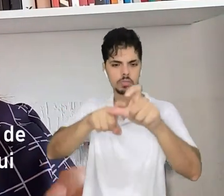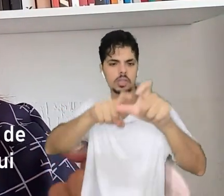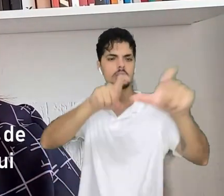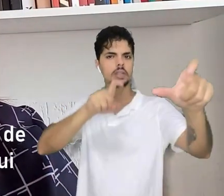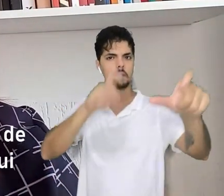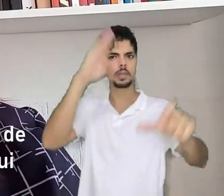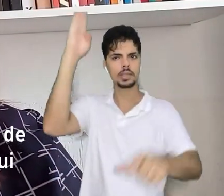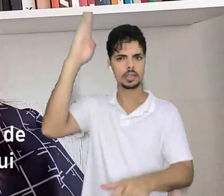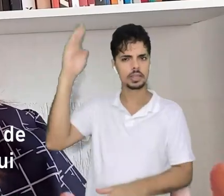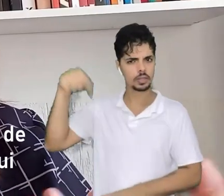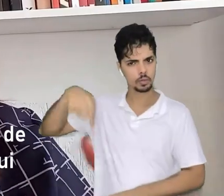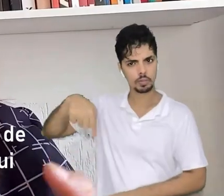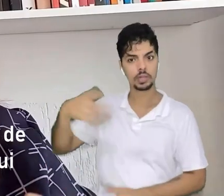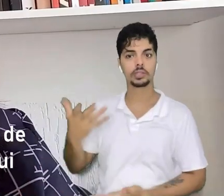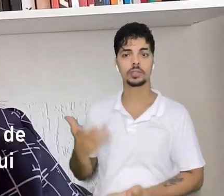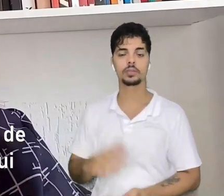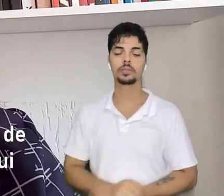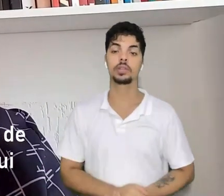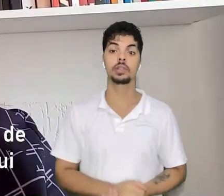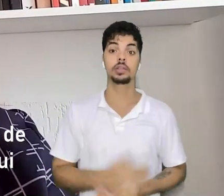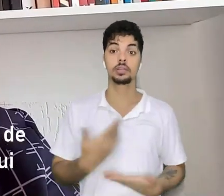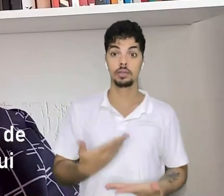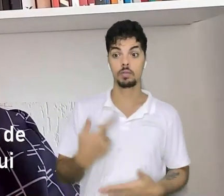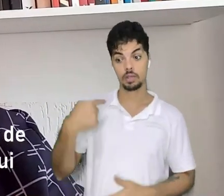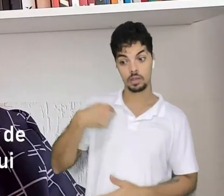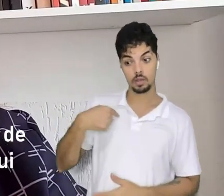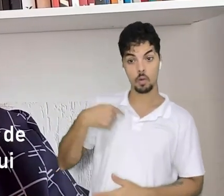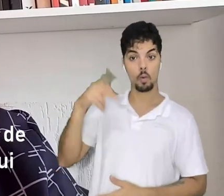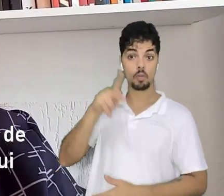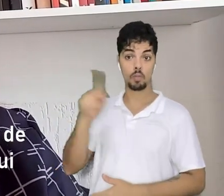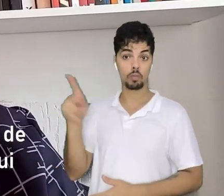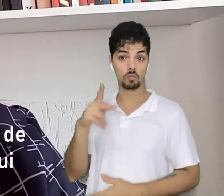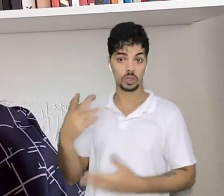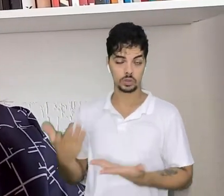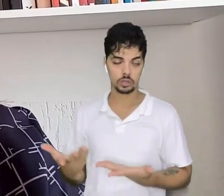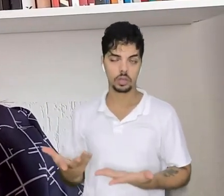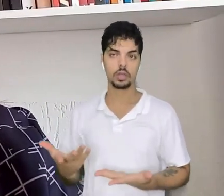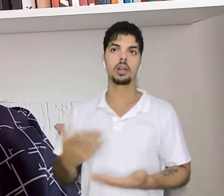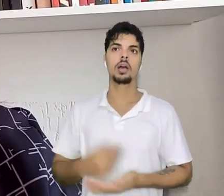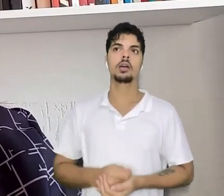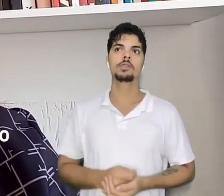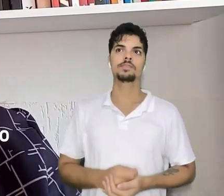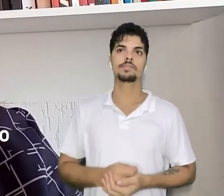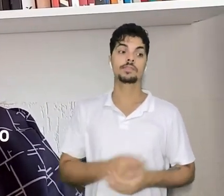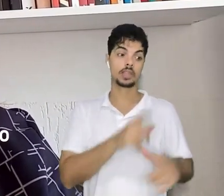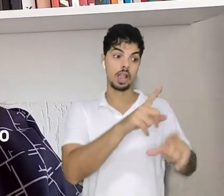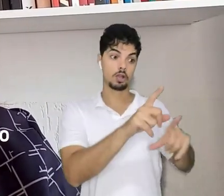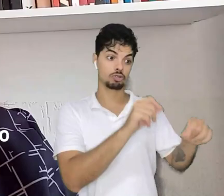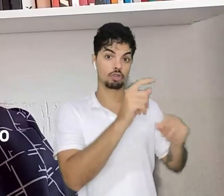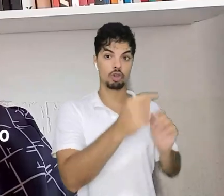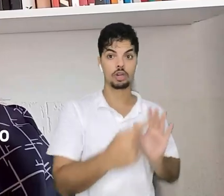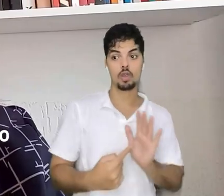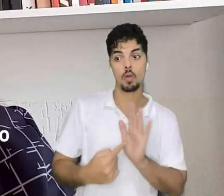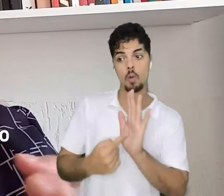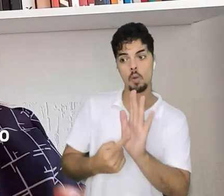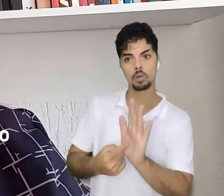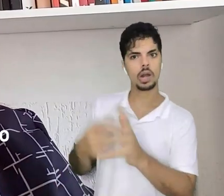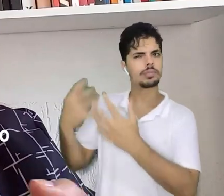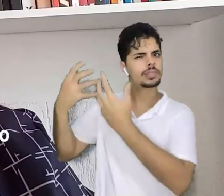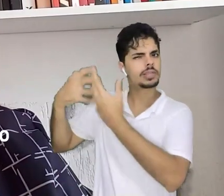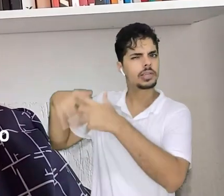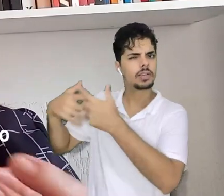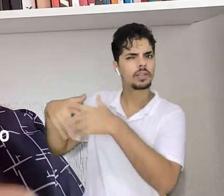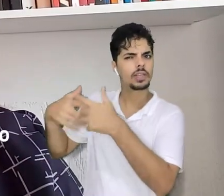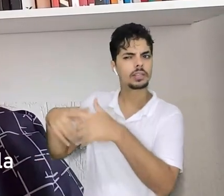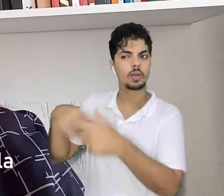como sugestão pessoal de atividades eu trouxe aqui é para nós pensarmos ao